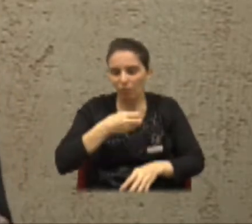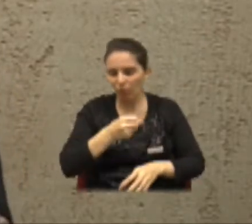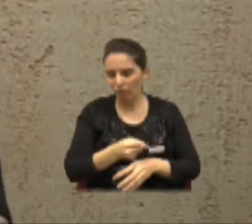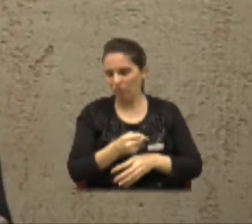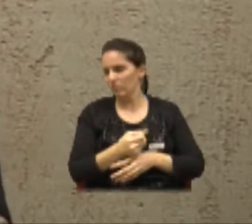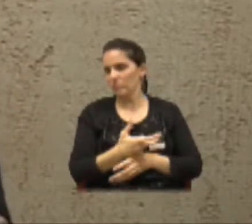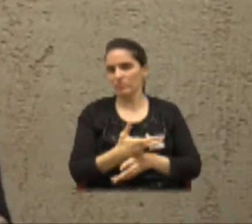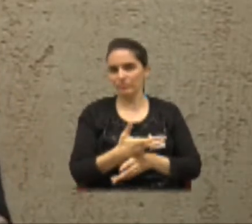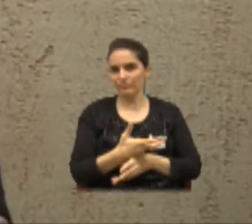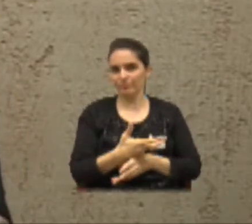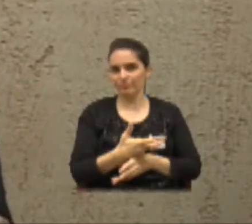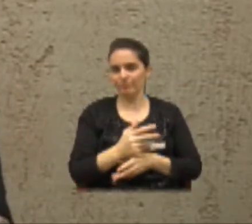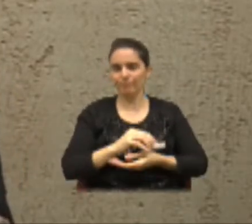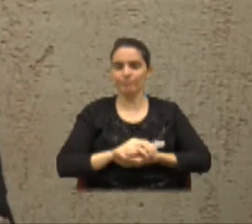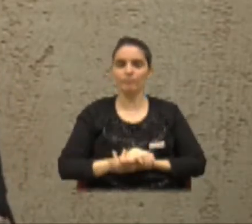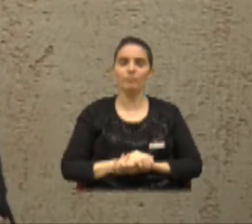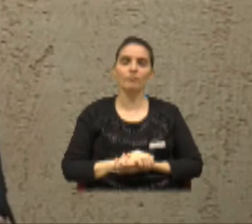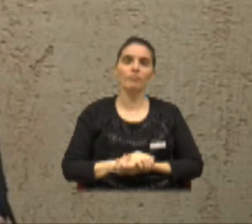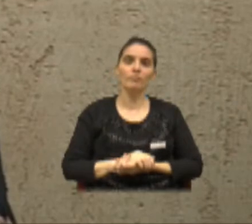do ex,